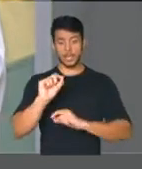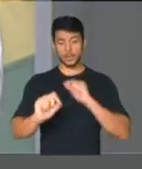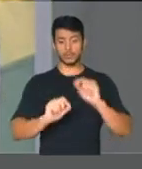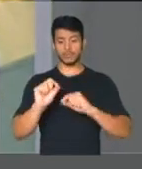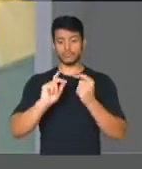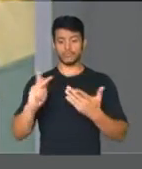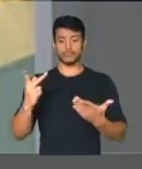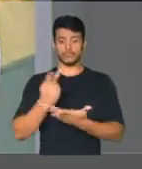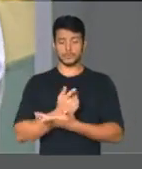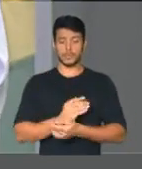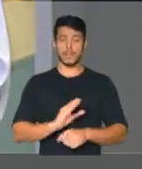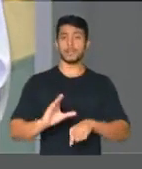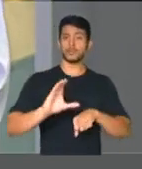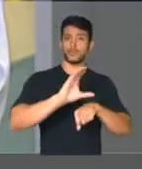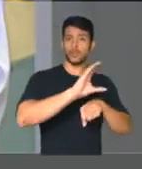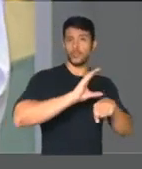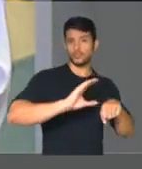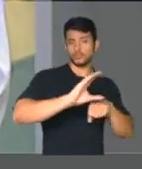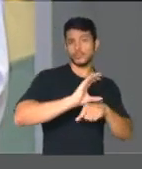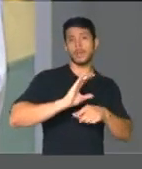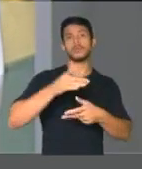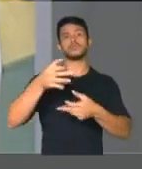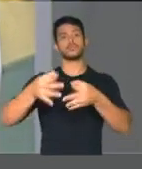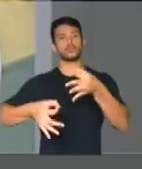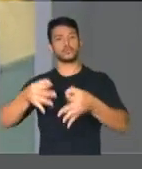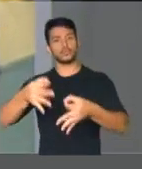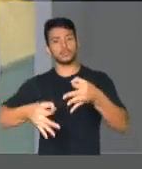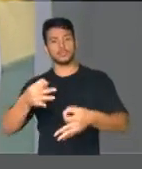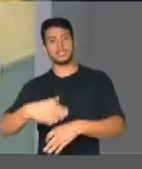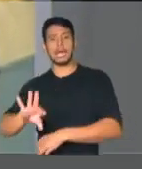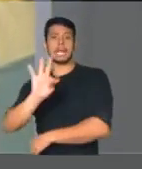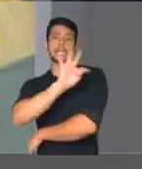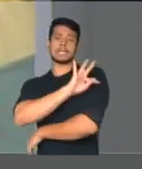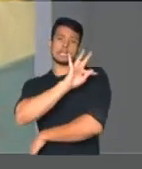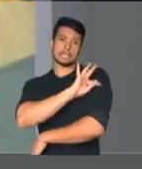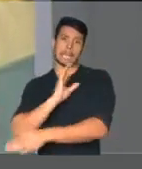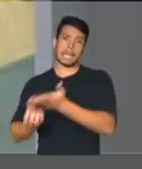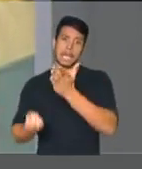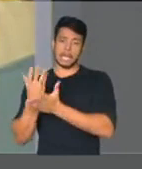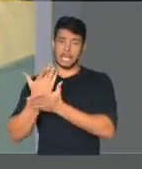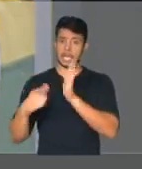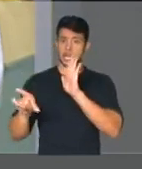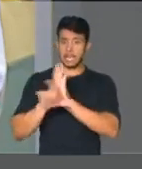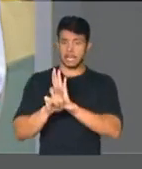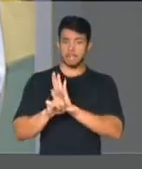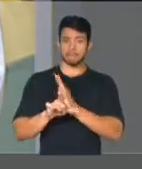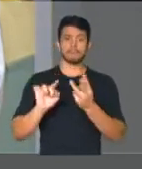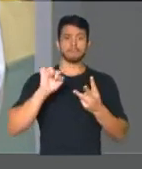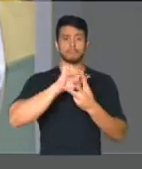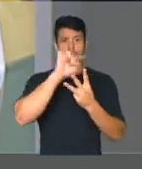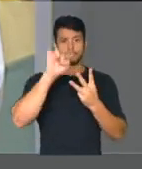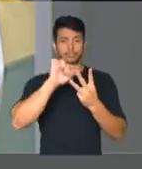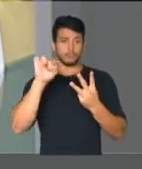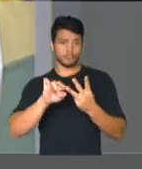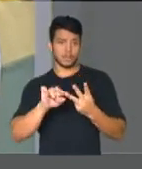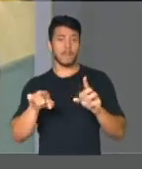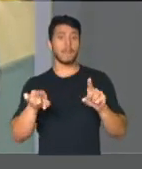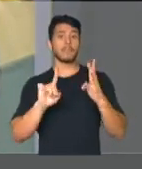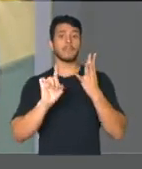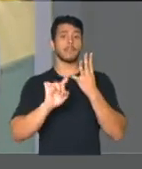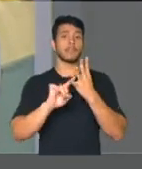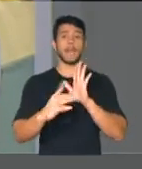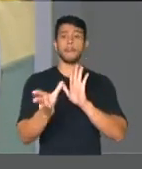a constitucionalidade, juridicidade, técnica legislativa e mérito das